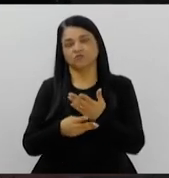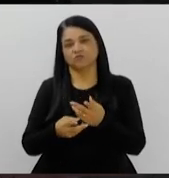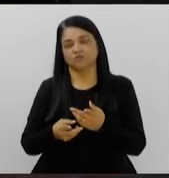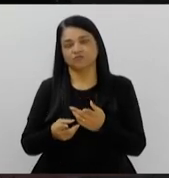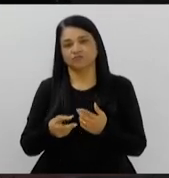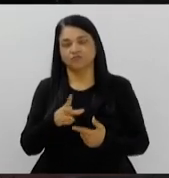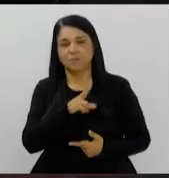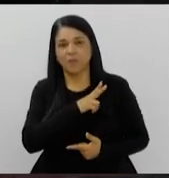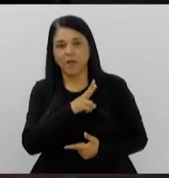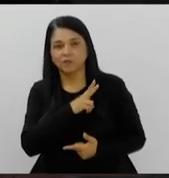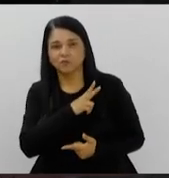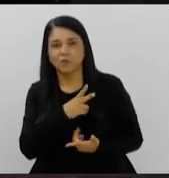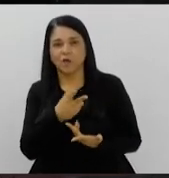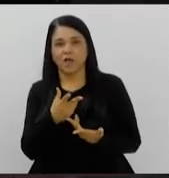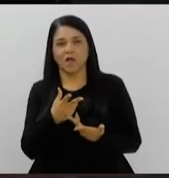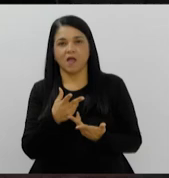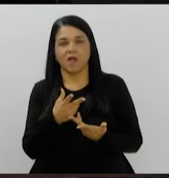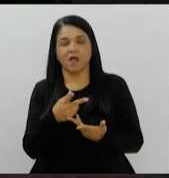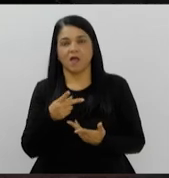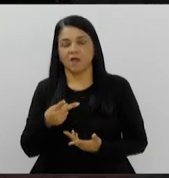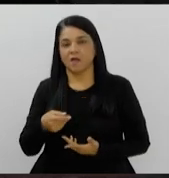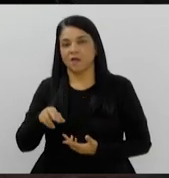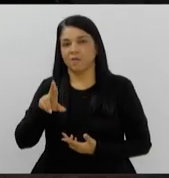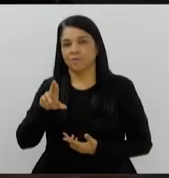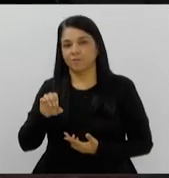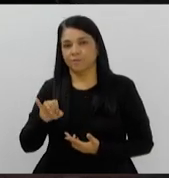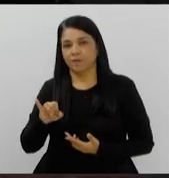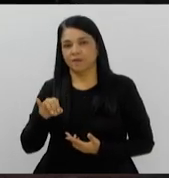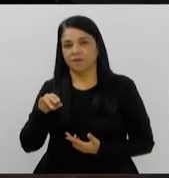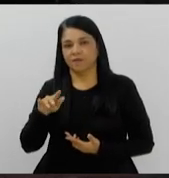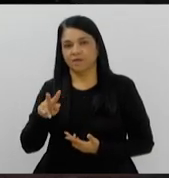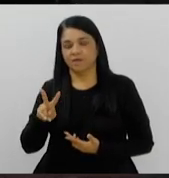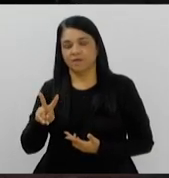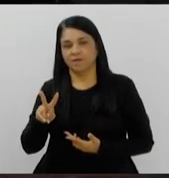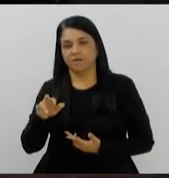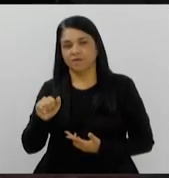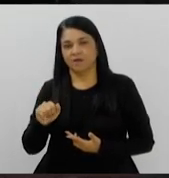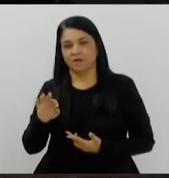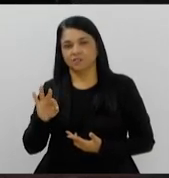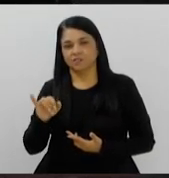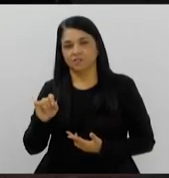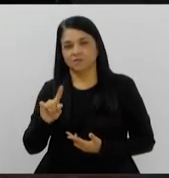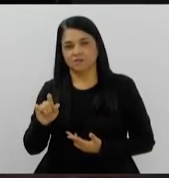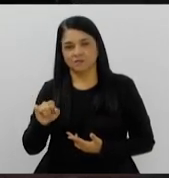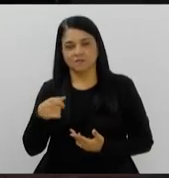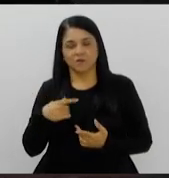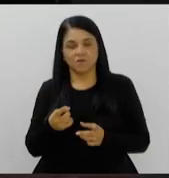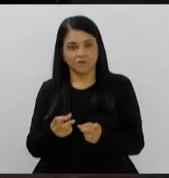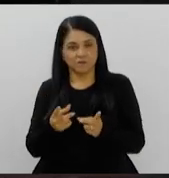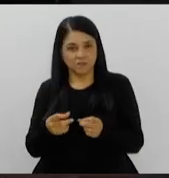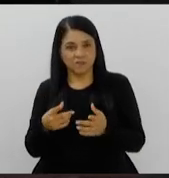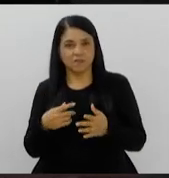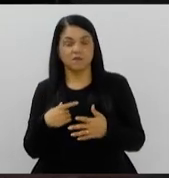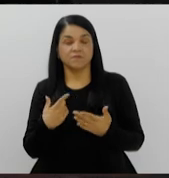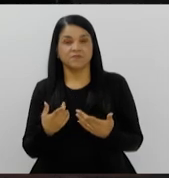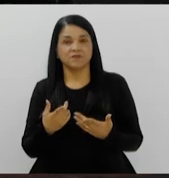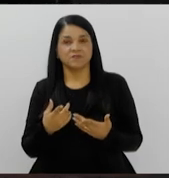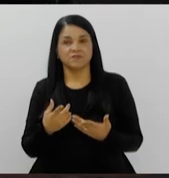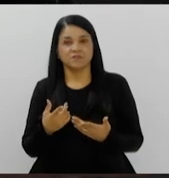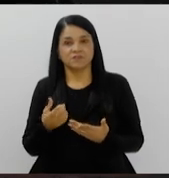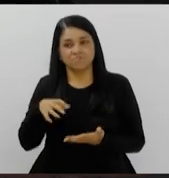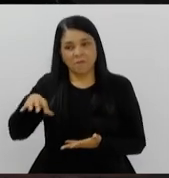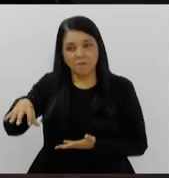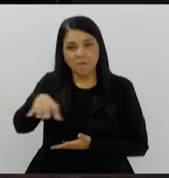privatização, vai resolver os problemas que estão colocados. São 6 unidades hospitalares. Não é possível